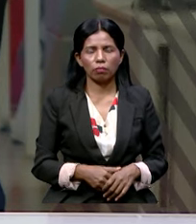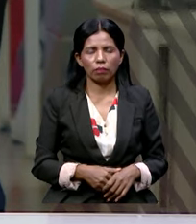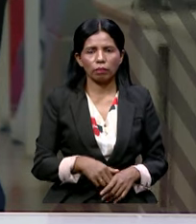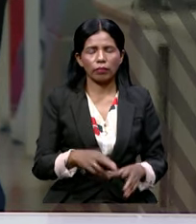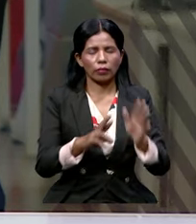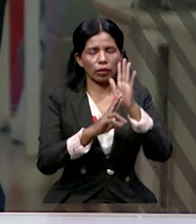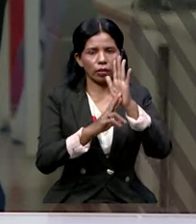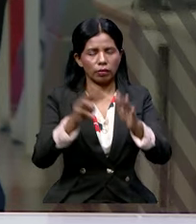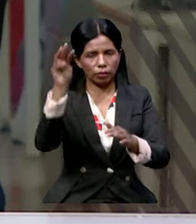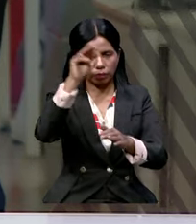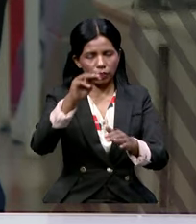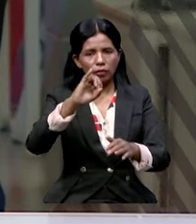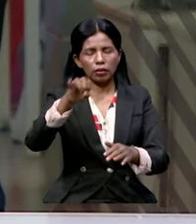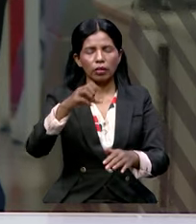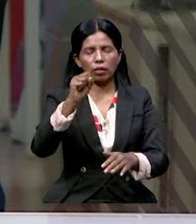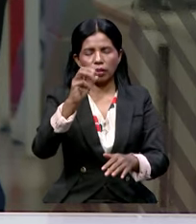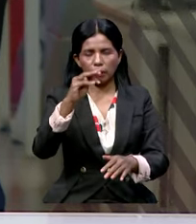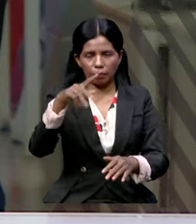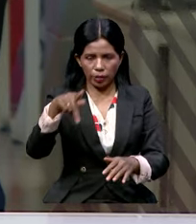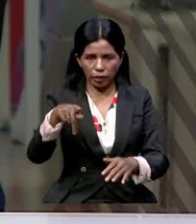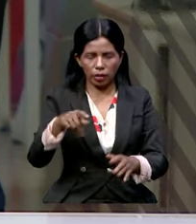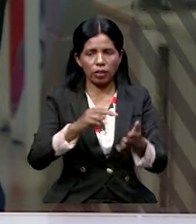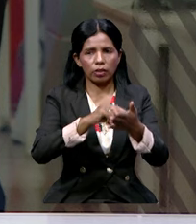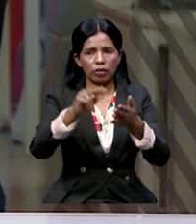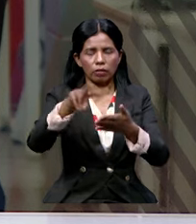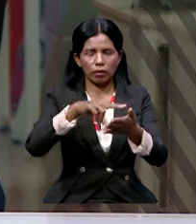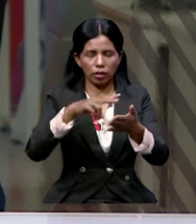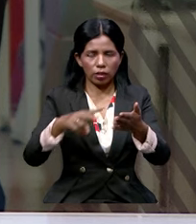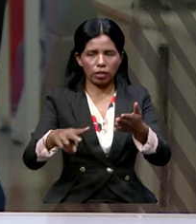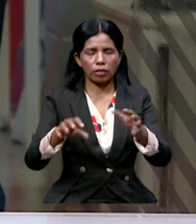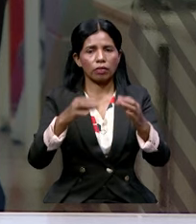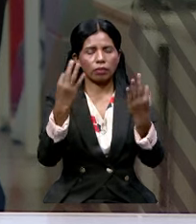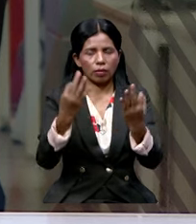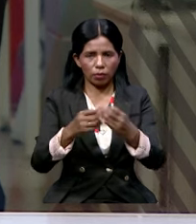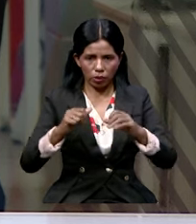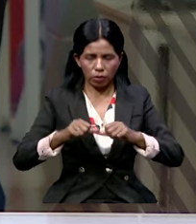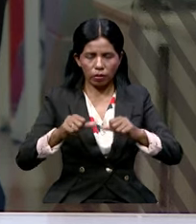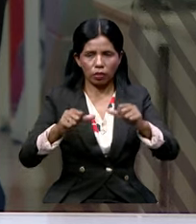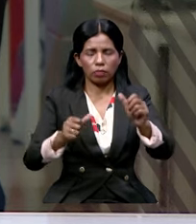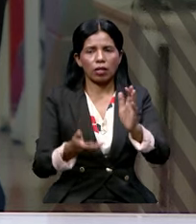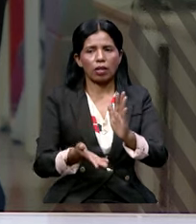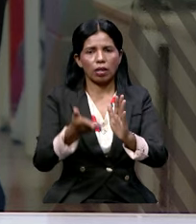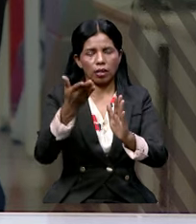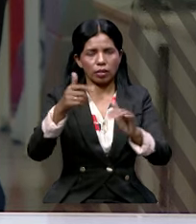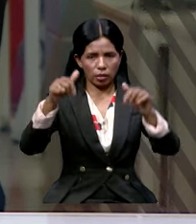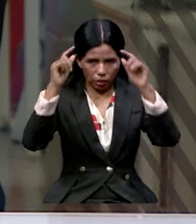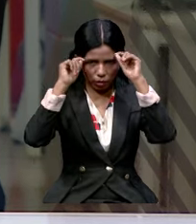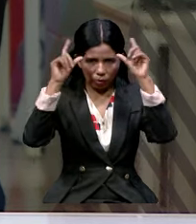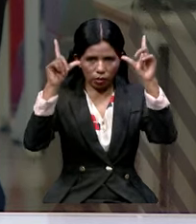Relatório Monitorização GSMP Hatudu, número de violência doméstica continua as IHA